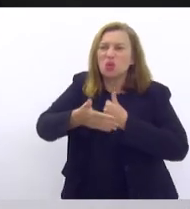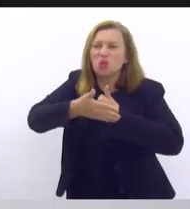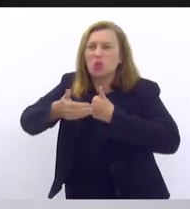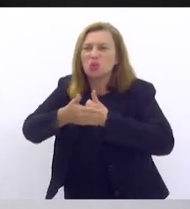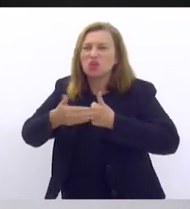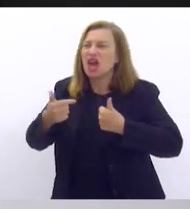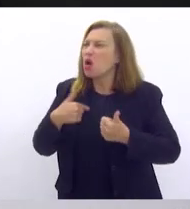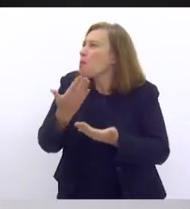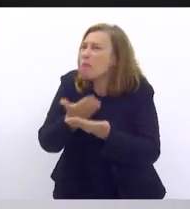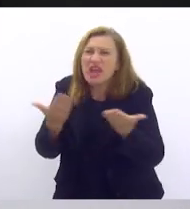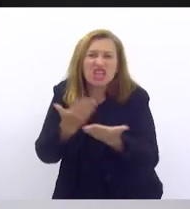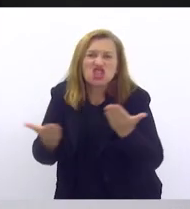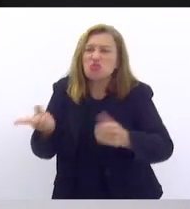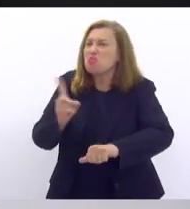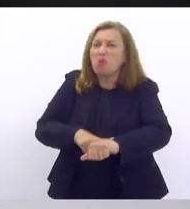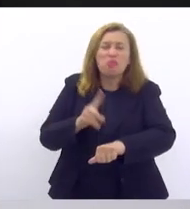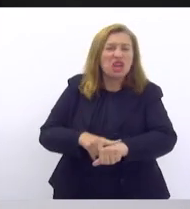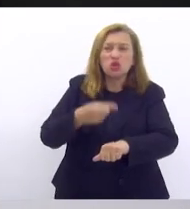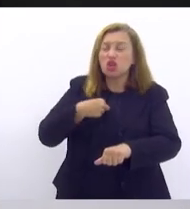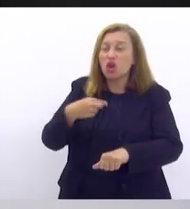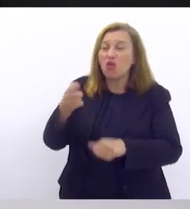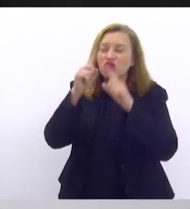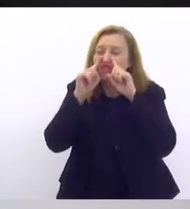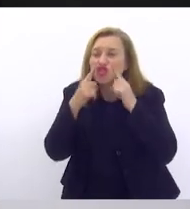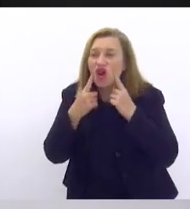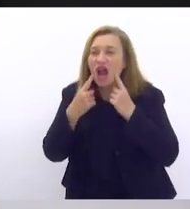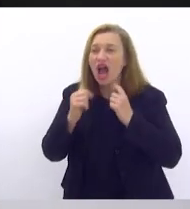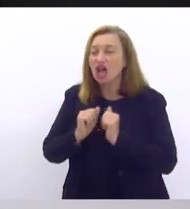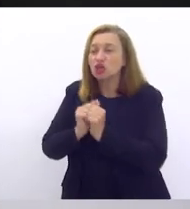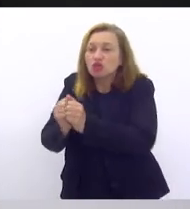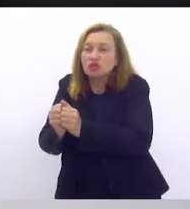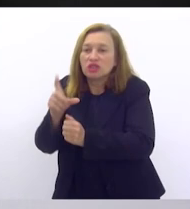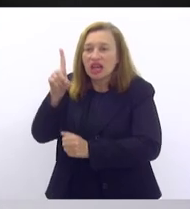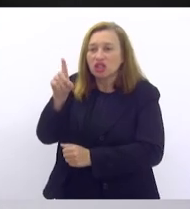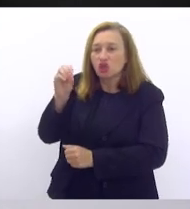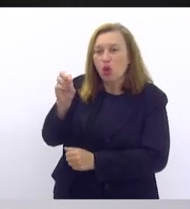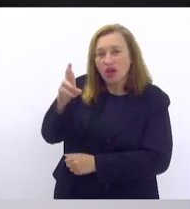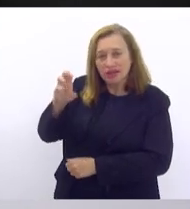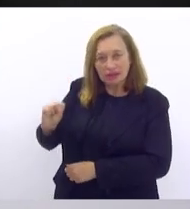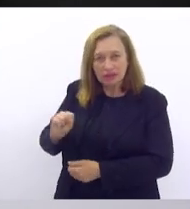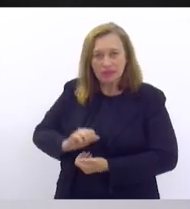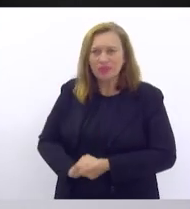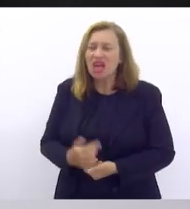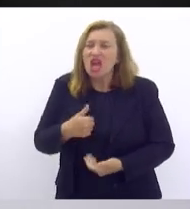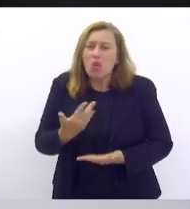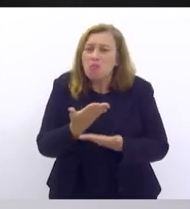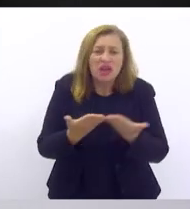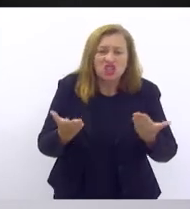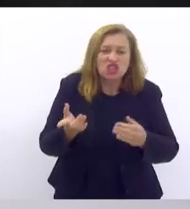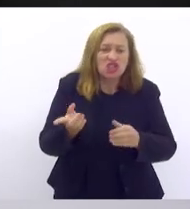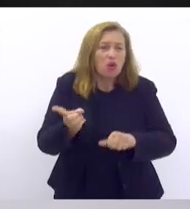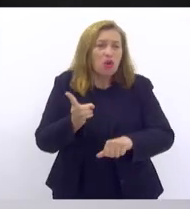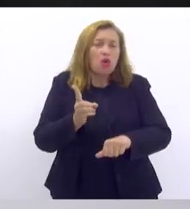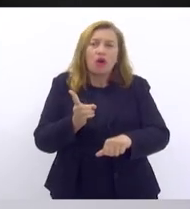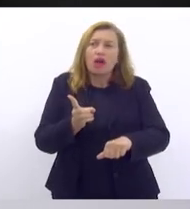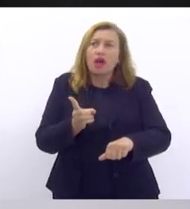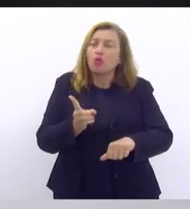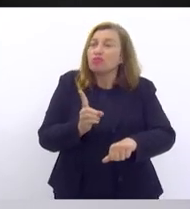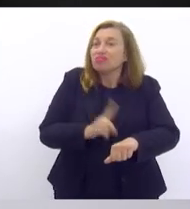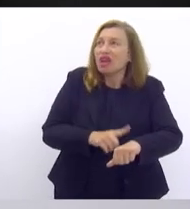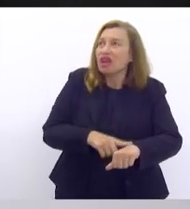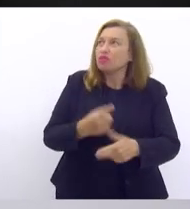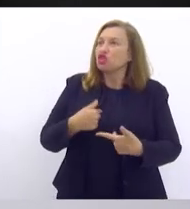as contas das vezes em que fui chorar no colo da Doris. Perdi as contas das vezes em que fui na